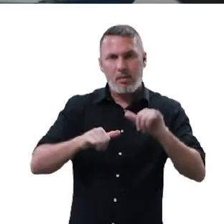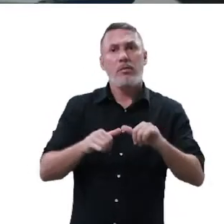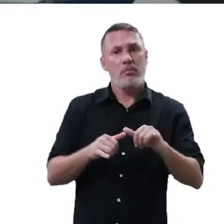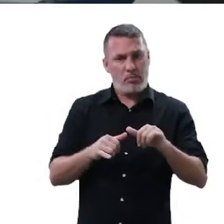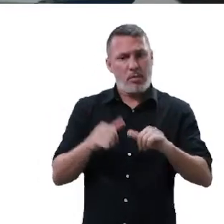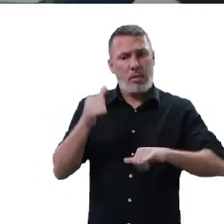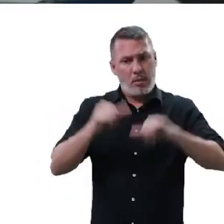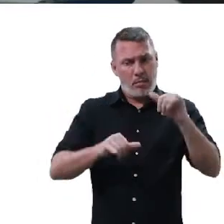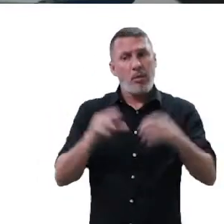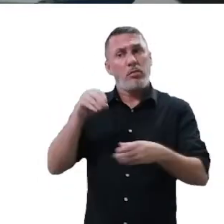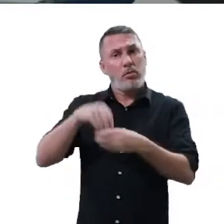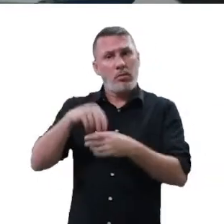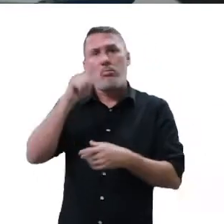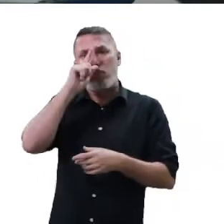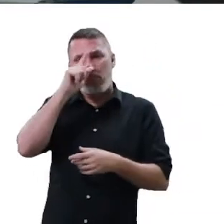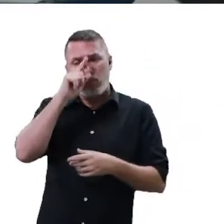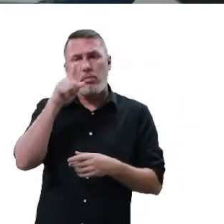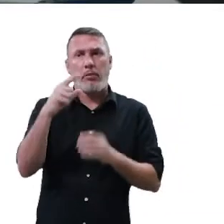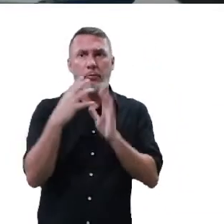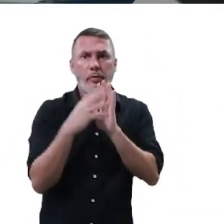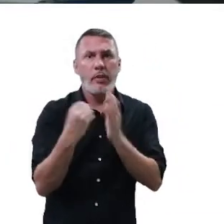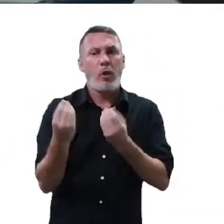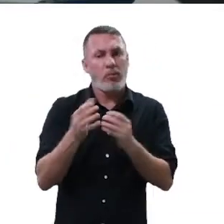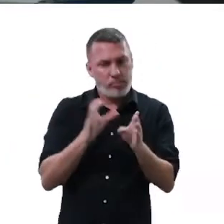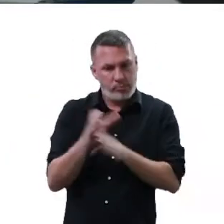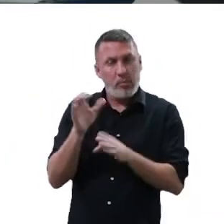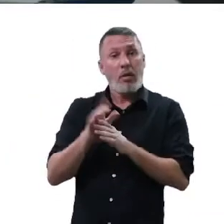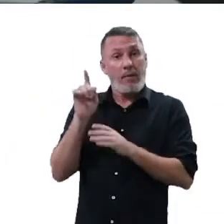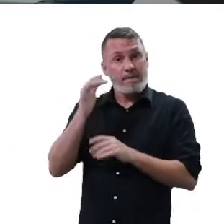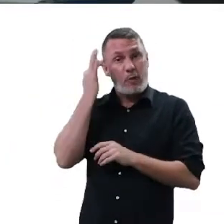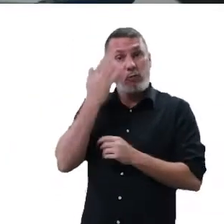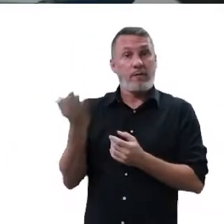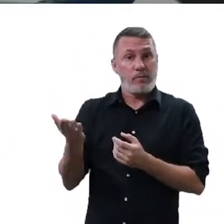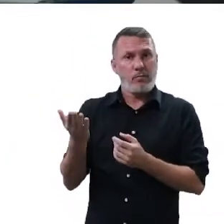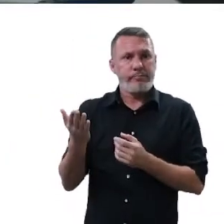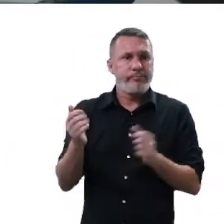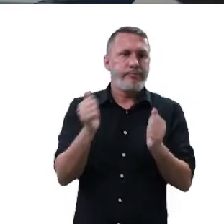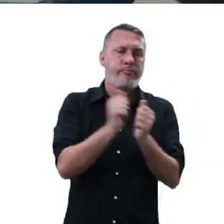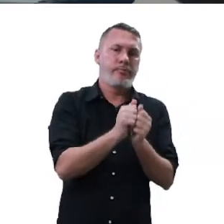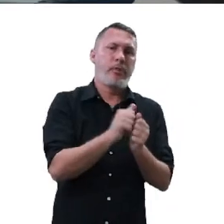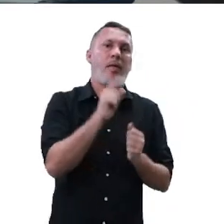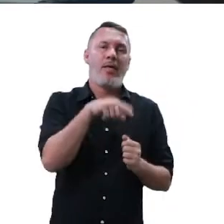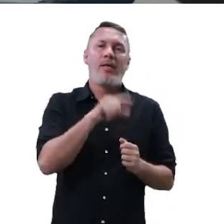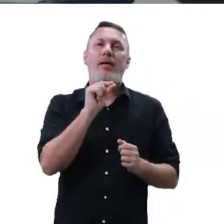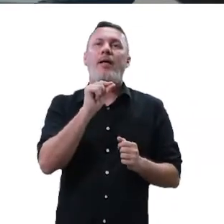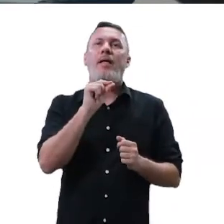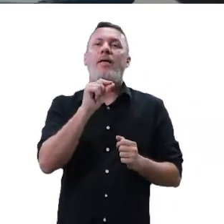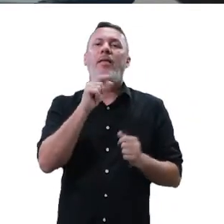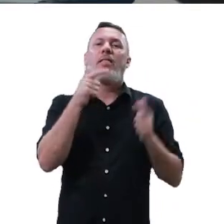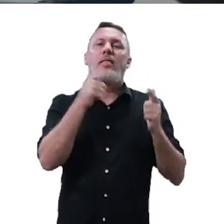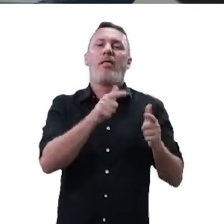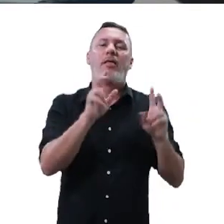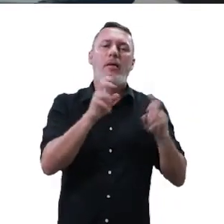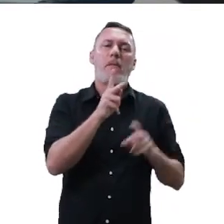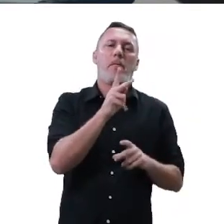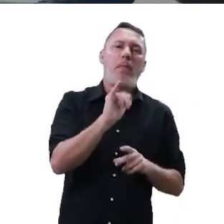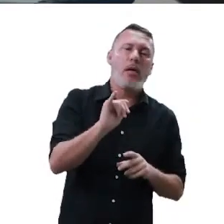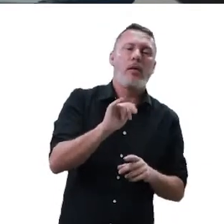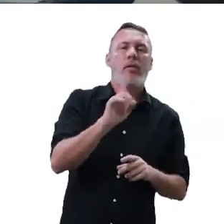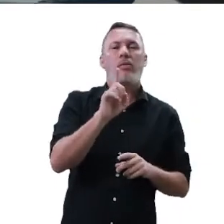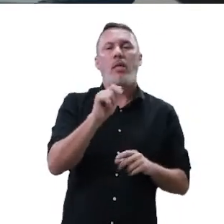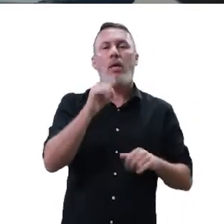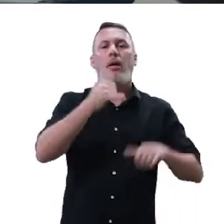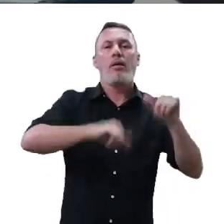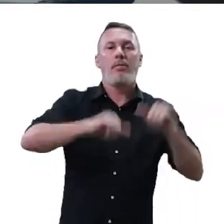química? Primeiro fez uma proposta de modelo atômico. Esse cara aqui era um filósofo, ok? É o pai da química